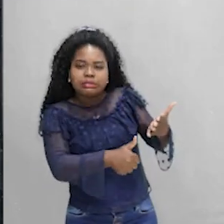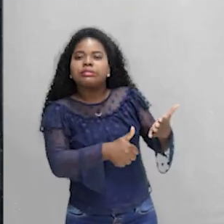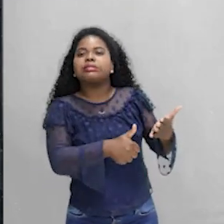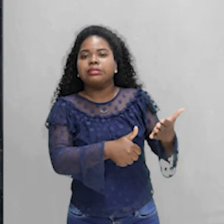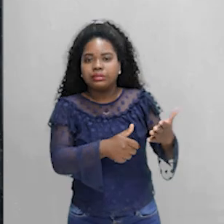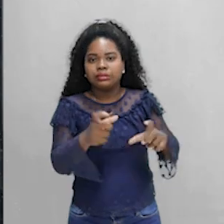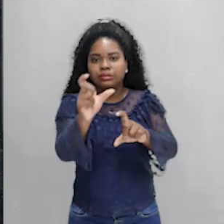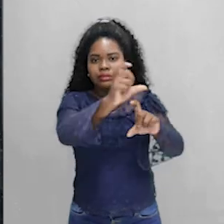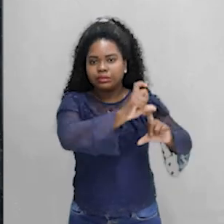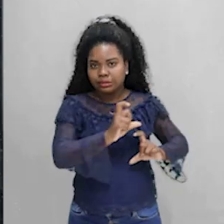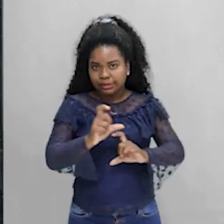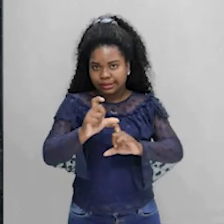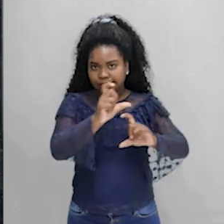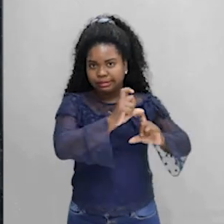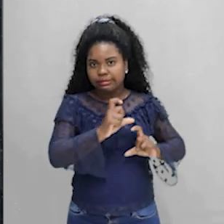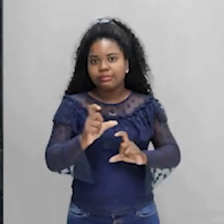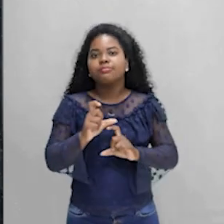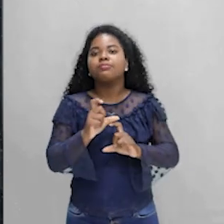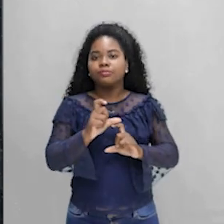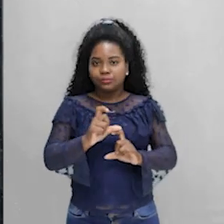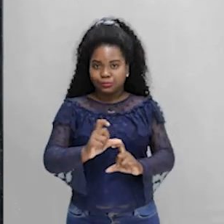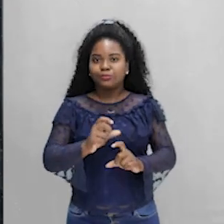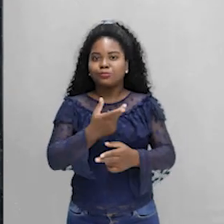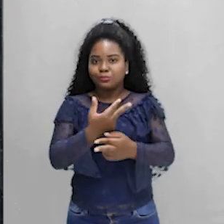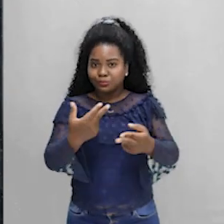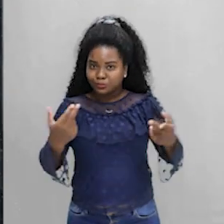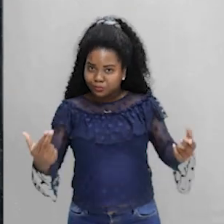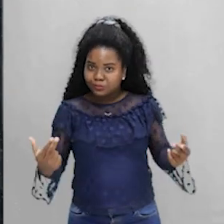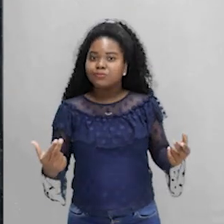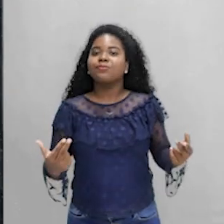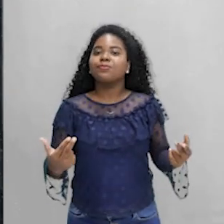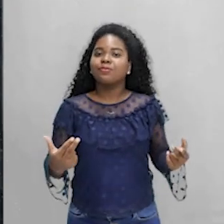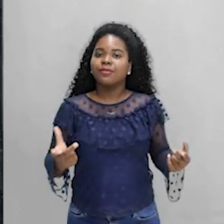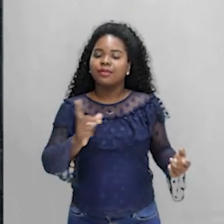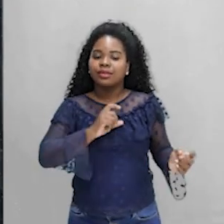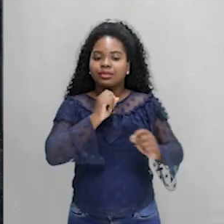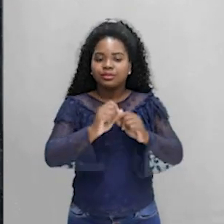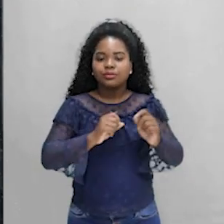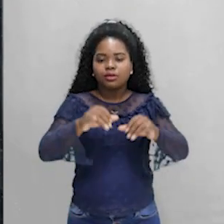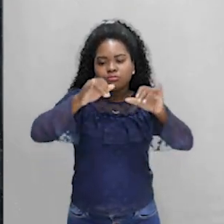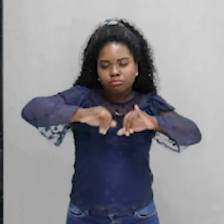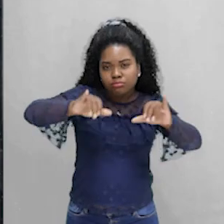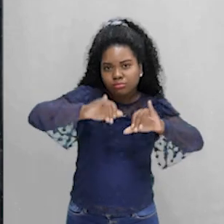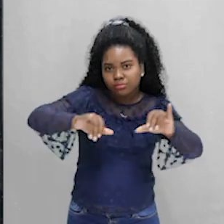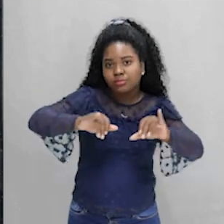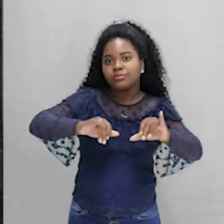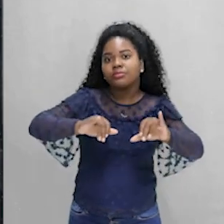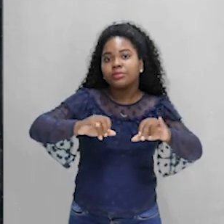cartoons, charges, tiras? Elas trazem muitas informações para a